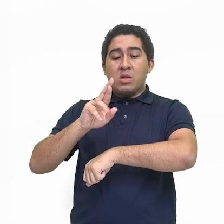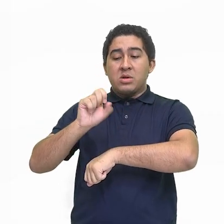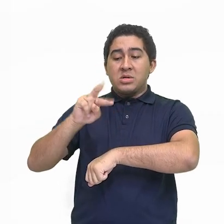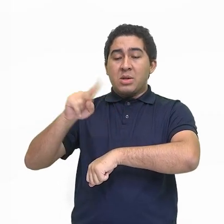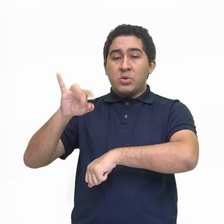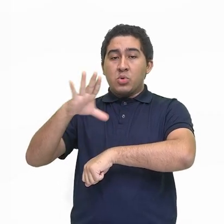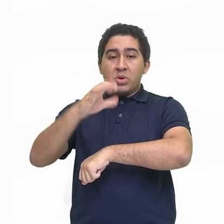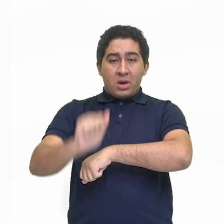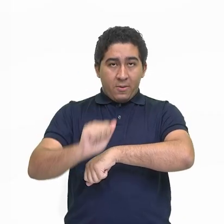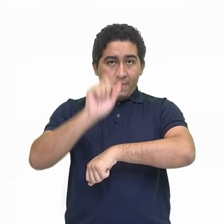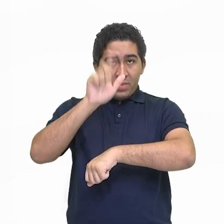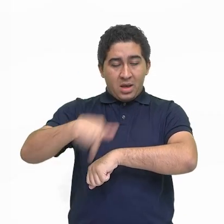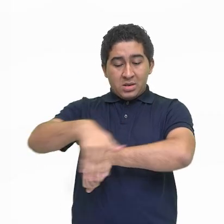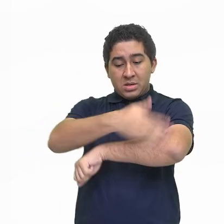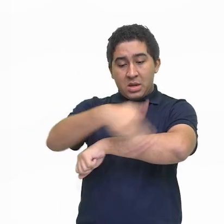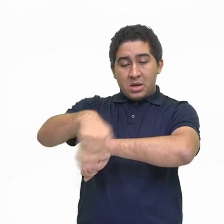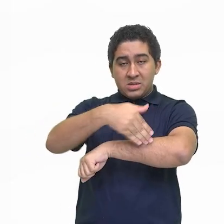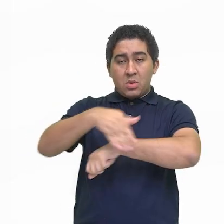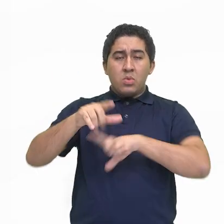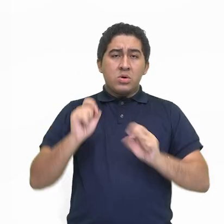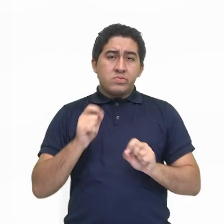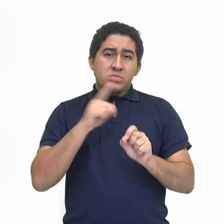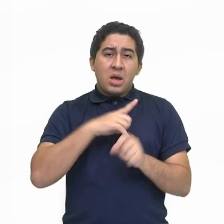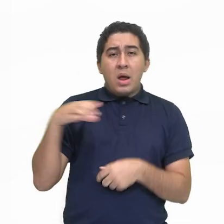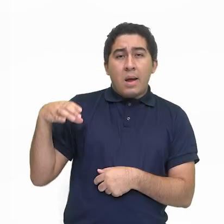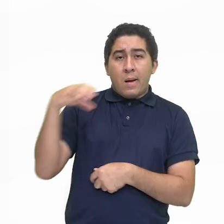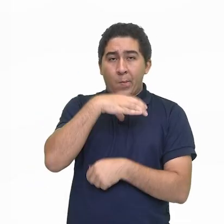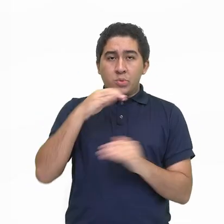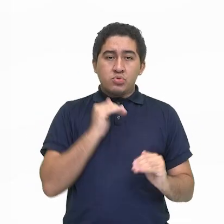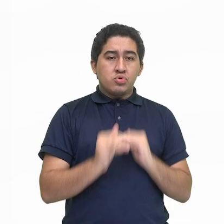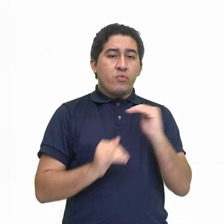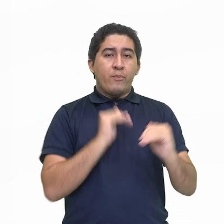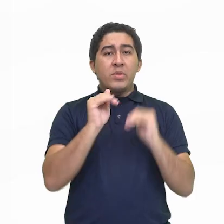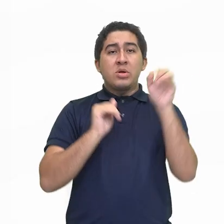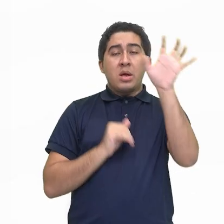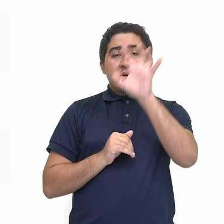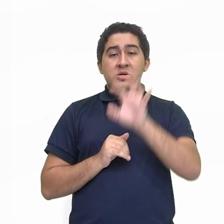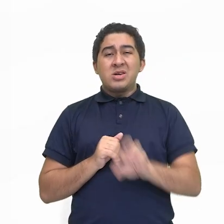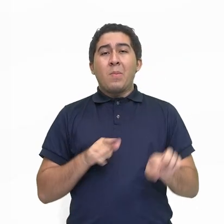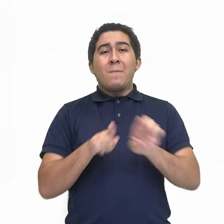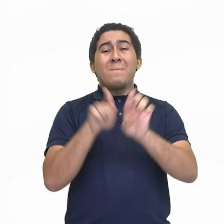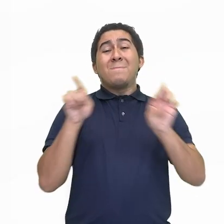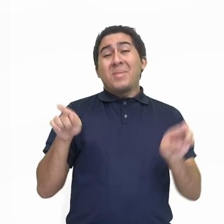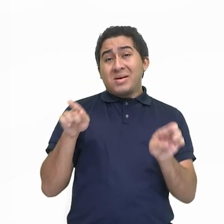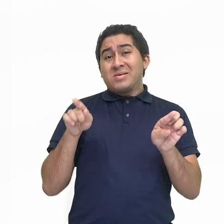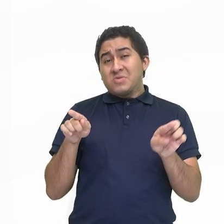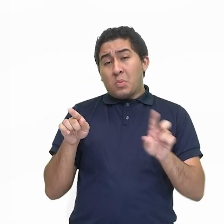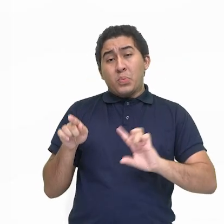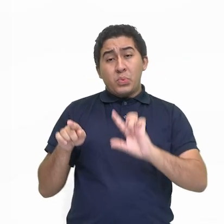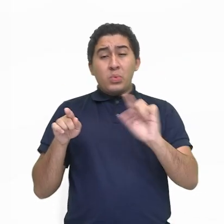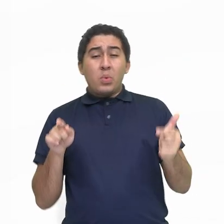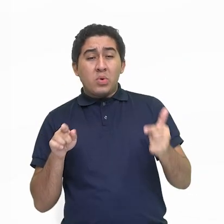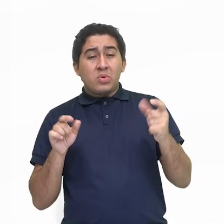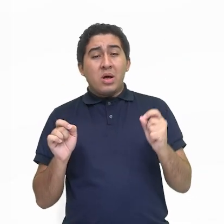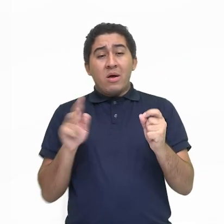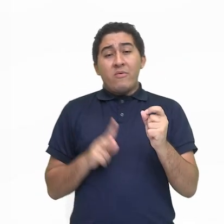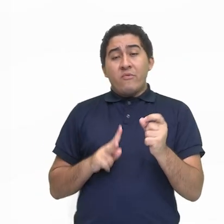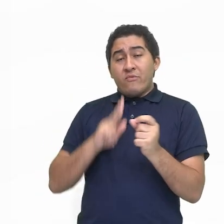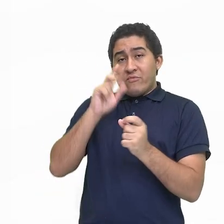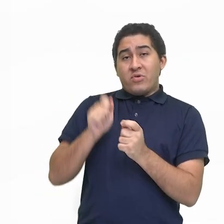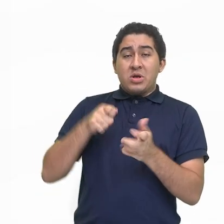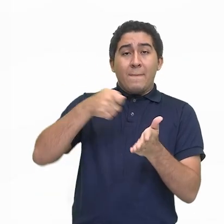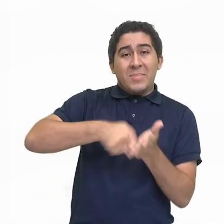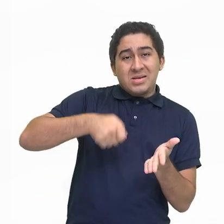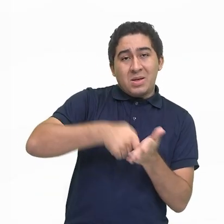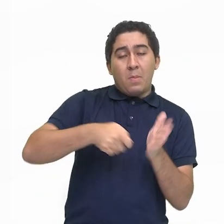transamazônica. Essa integração, por um lado, acelerou o desenvolvimento da região, mas, por outro, intensificou a pressão